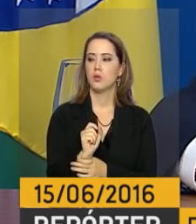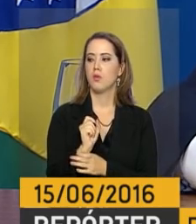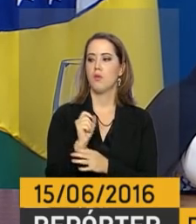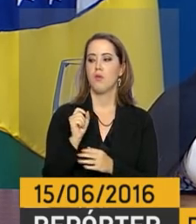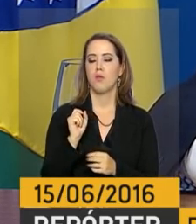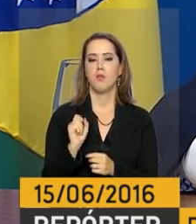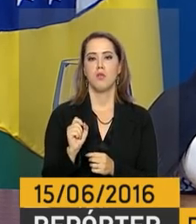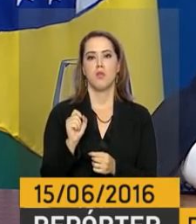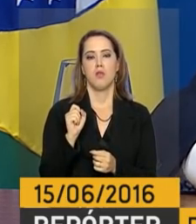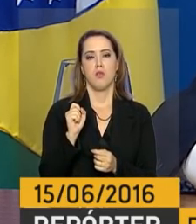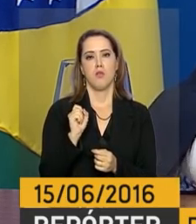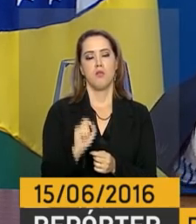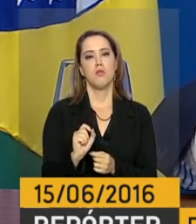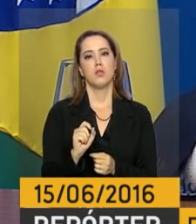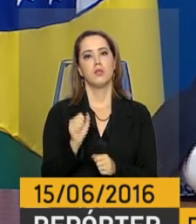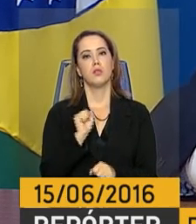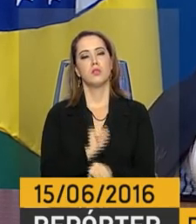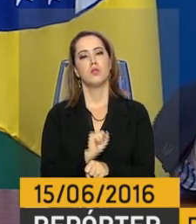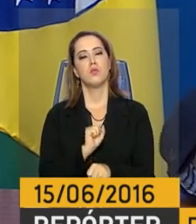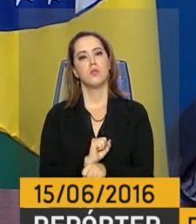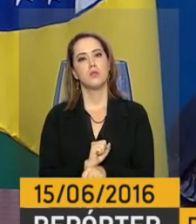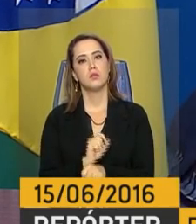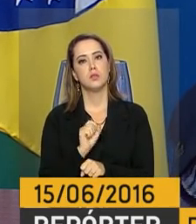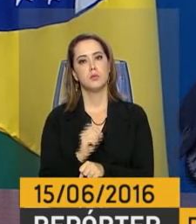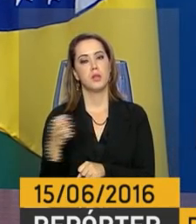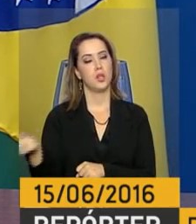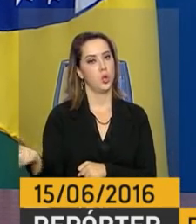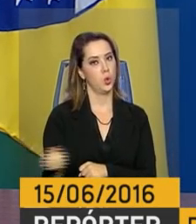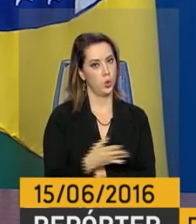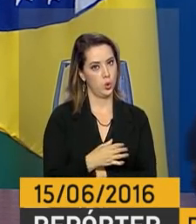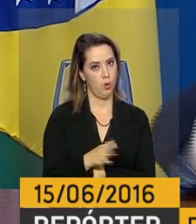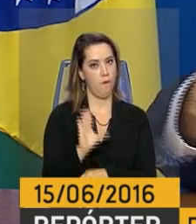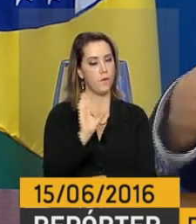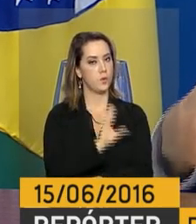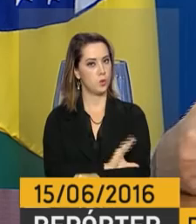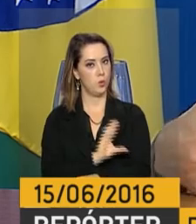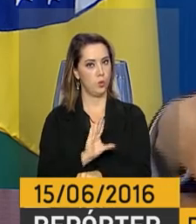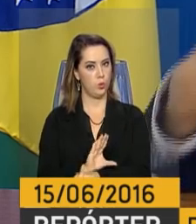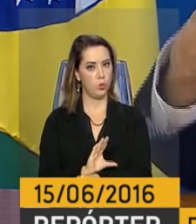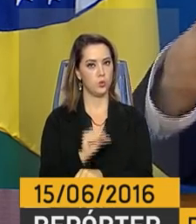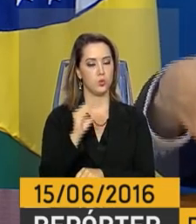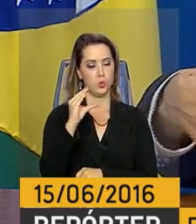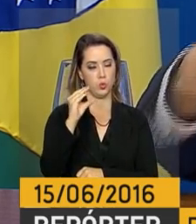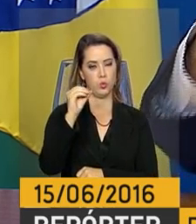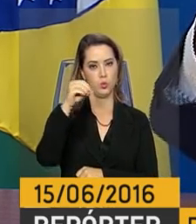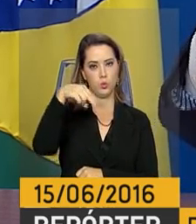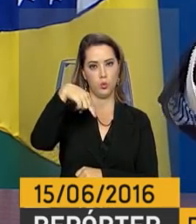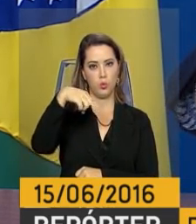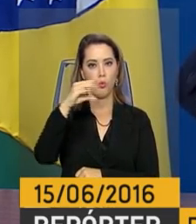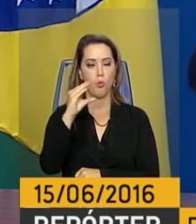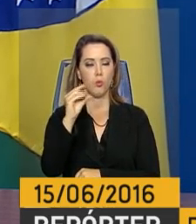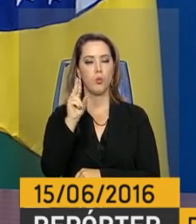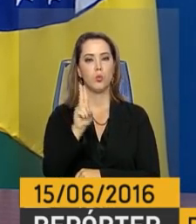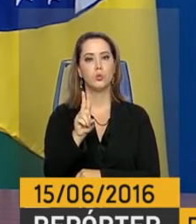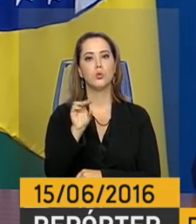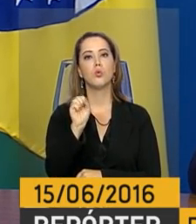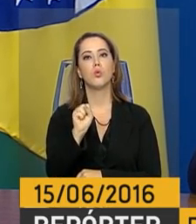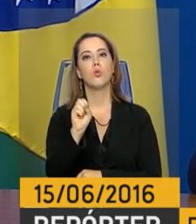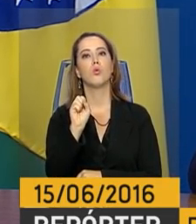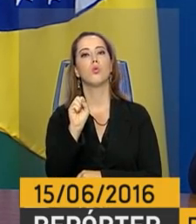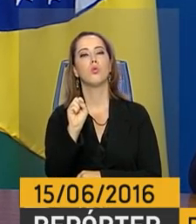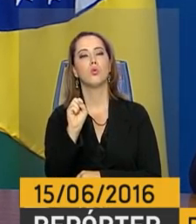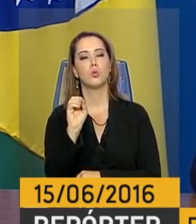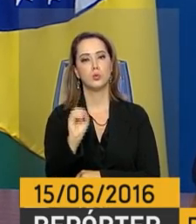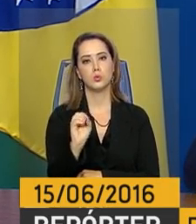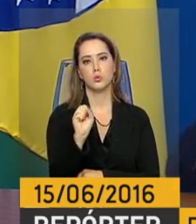é novo, se paralisa, são novos concurso públicos, novas contratações eh